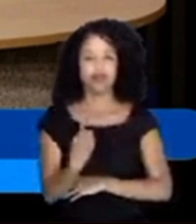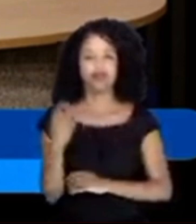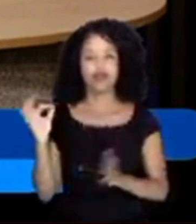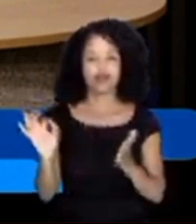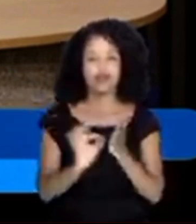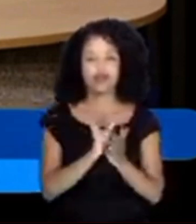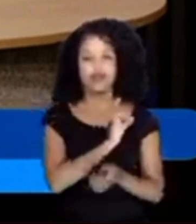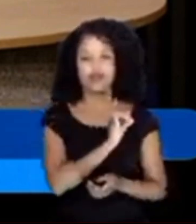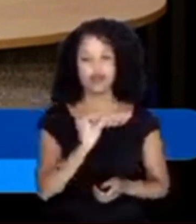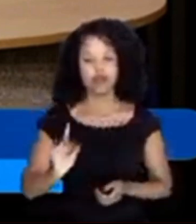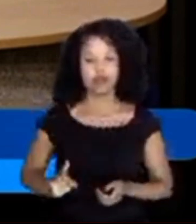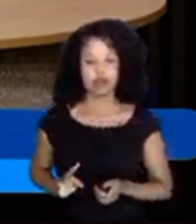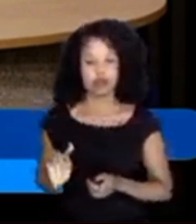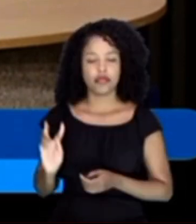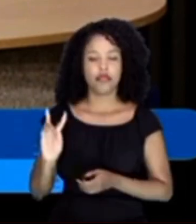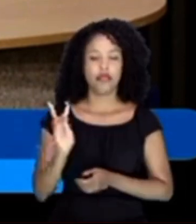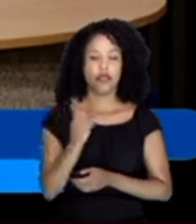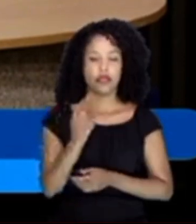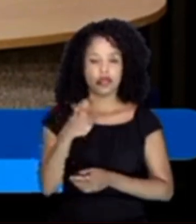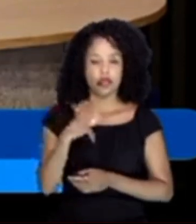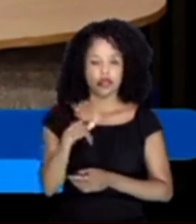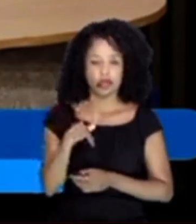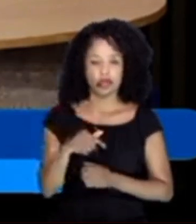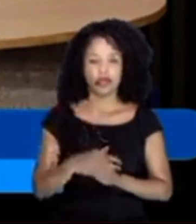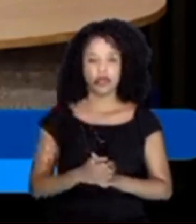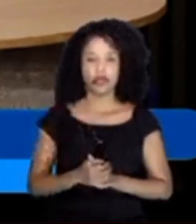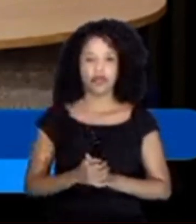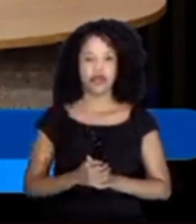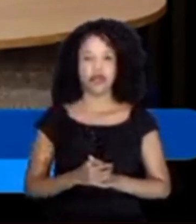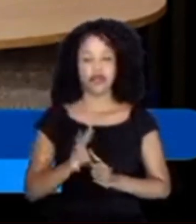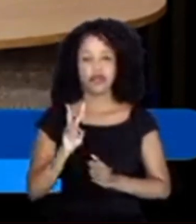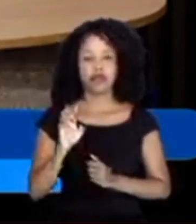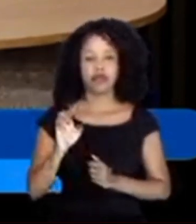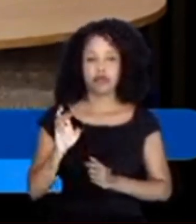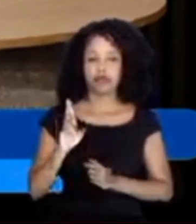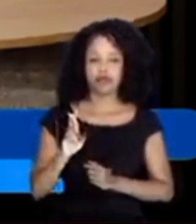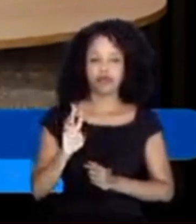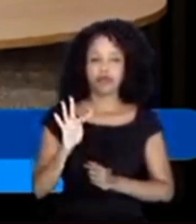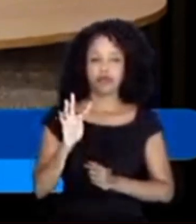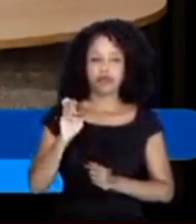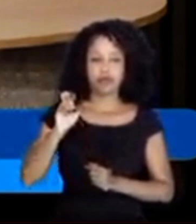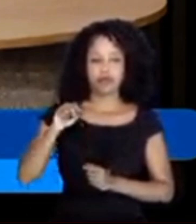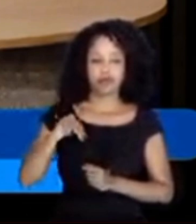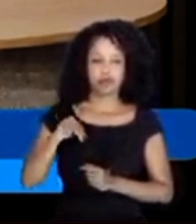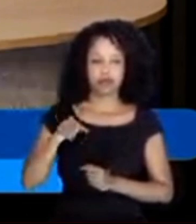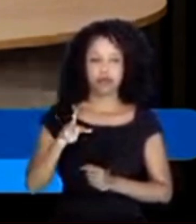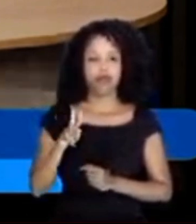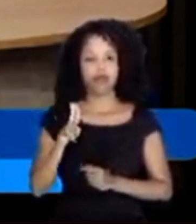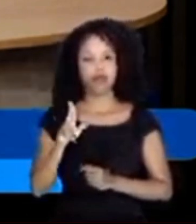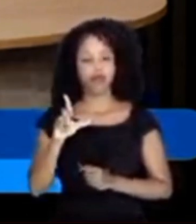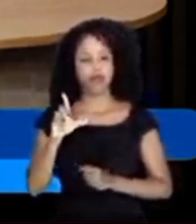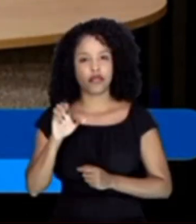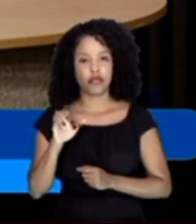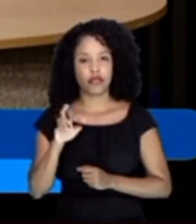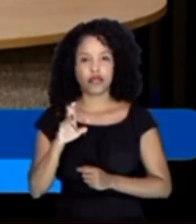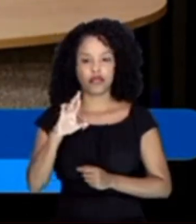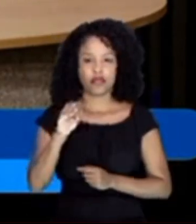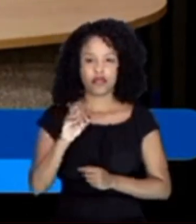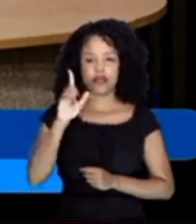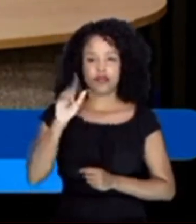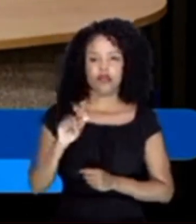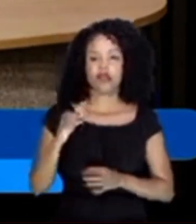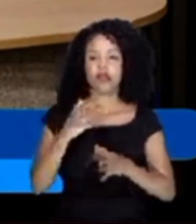então deputado Henrique Queiroz. Vertente do Lério, que é a cidade do Ouro Branco, a cidade